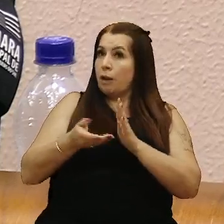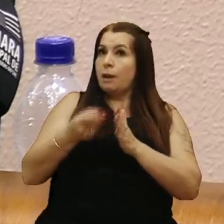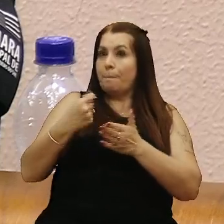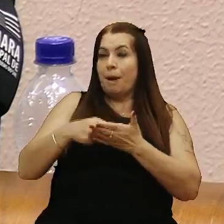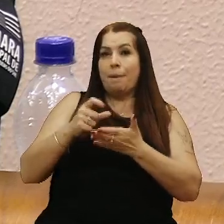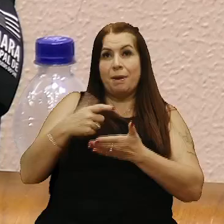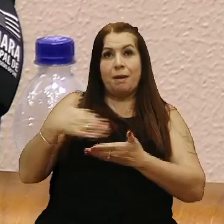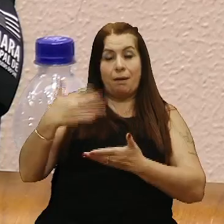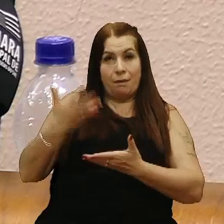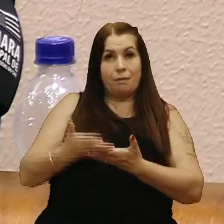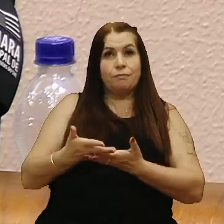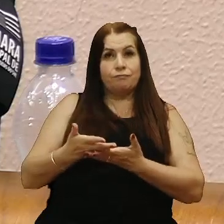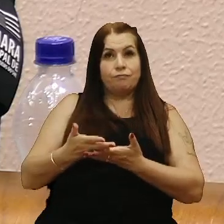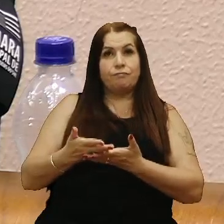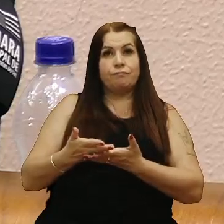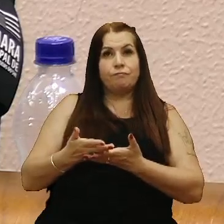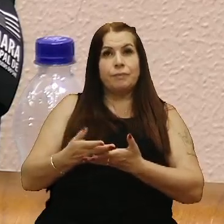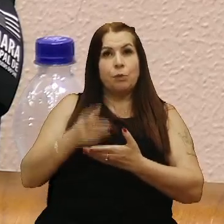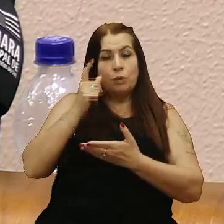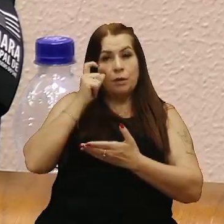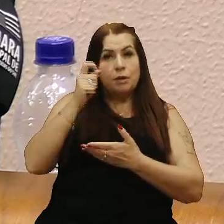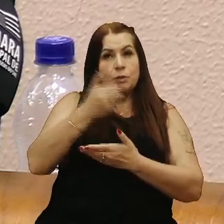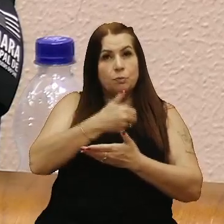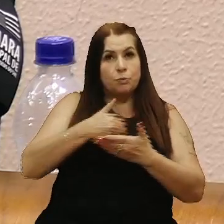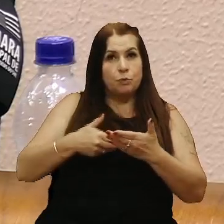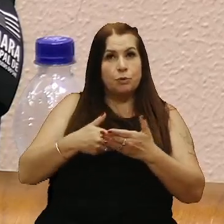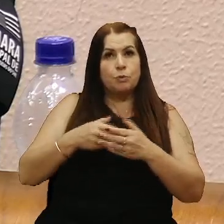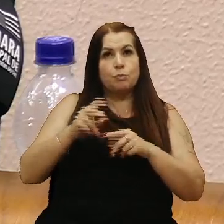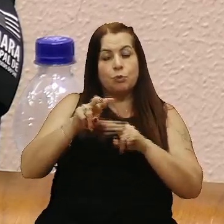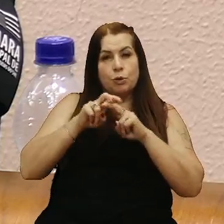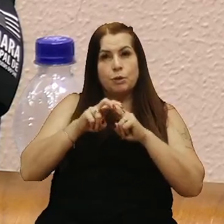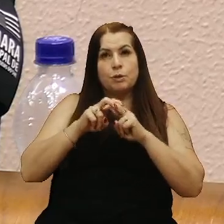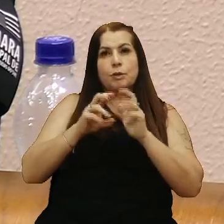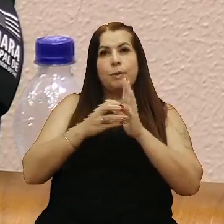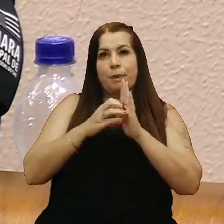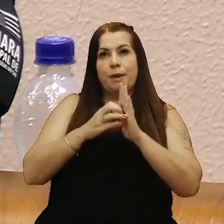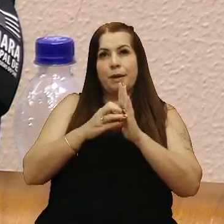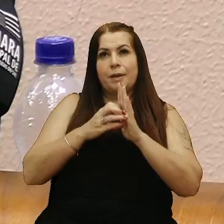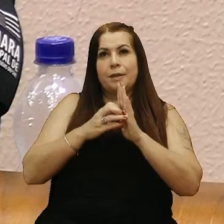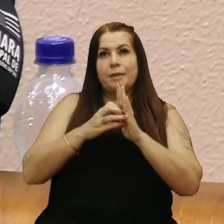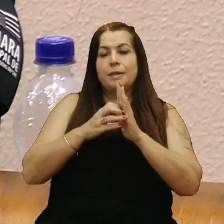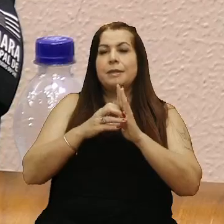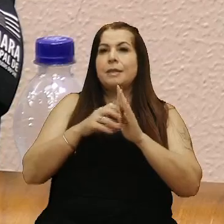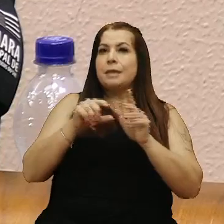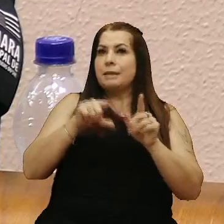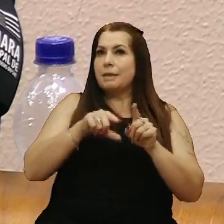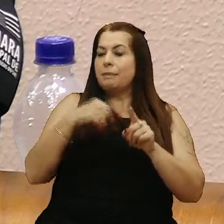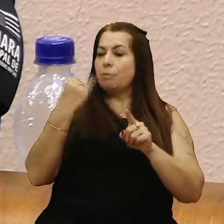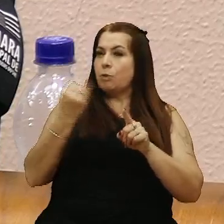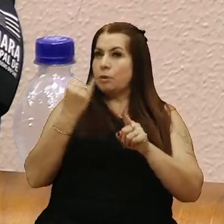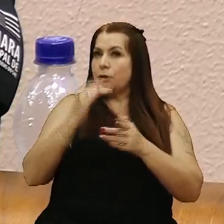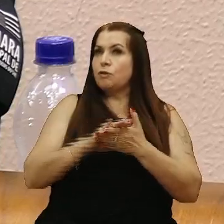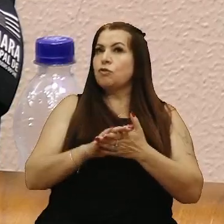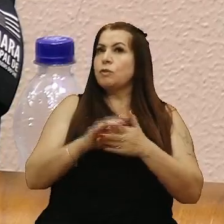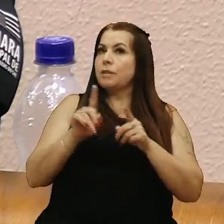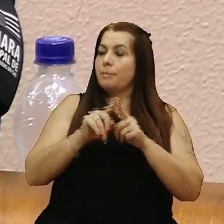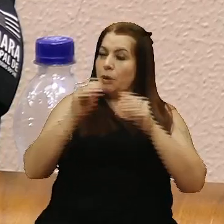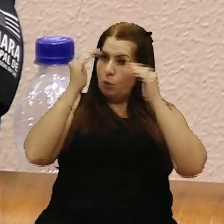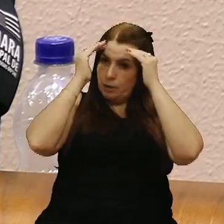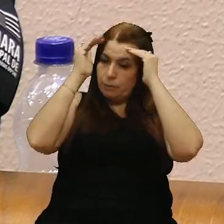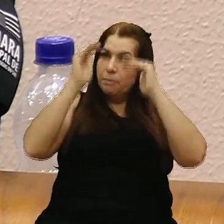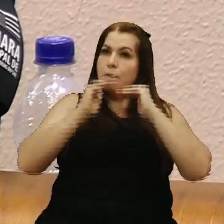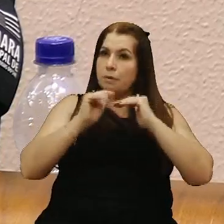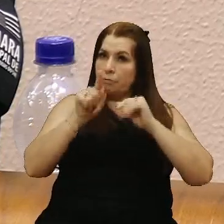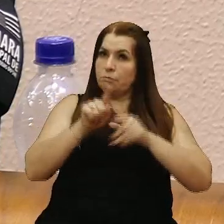aumentar. Então, isso é de interesse público, por isso a nossa bancada considera essa emenda importante e, mais do que isso, um respeito,